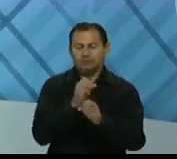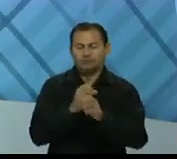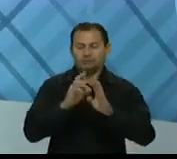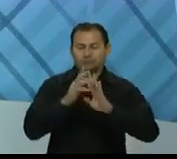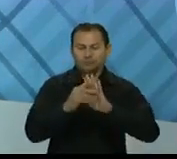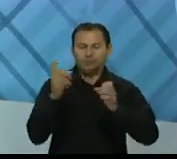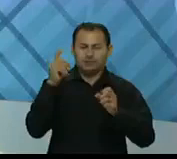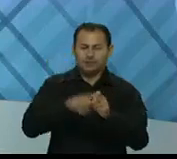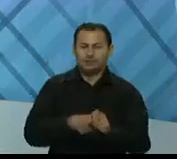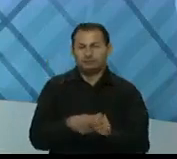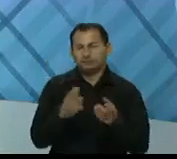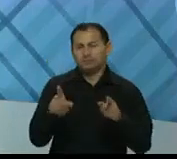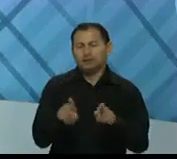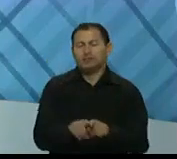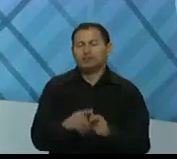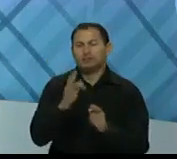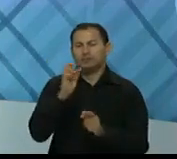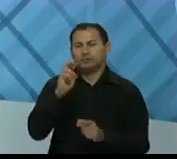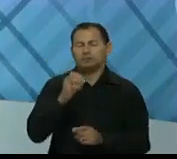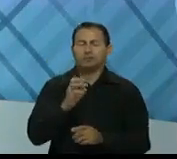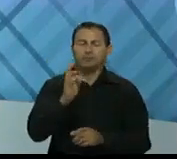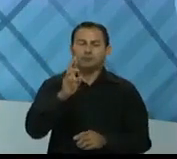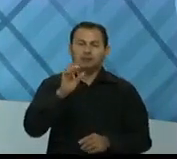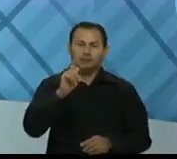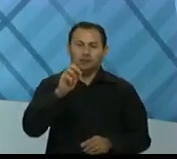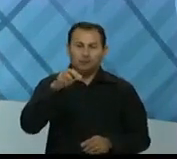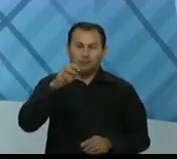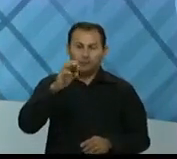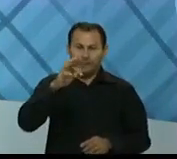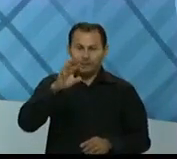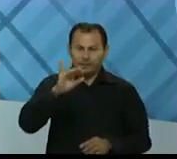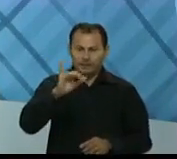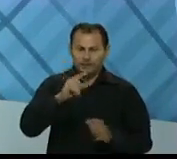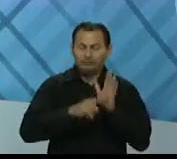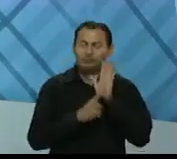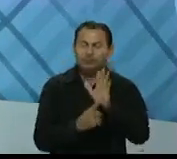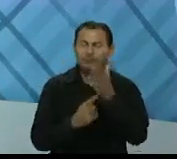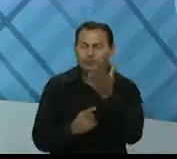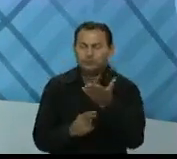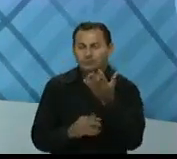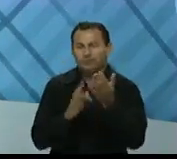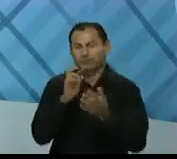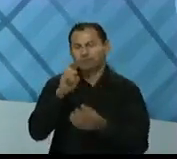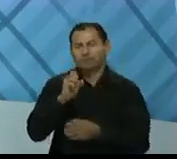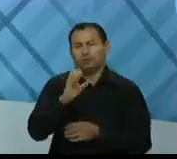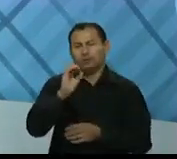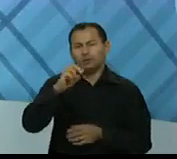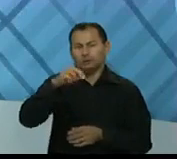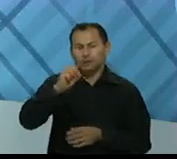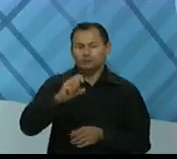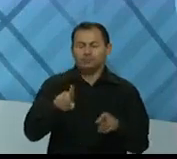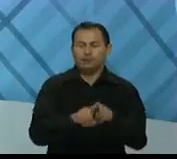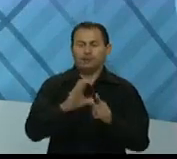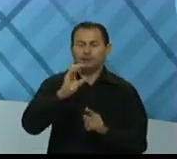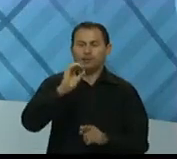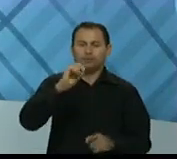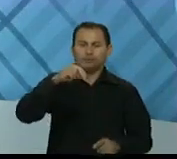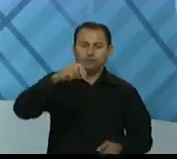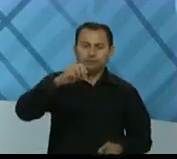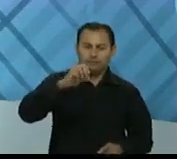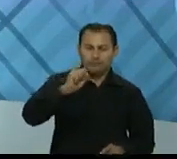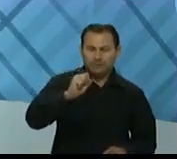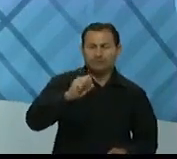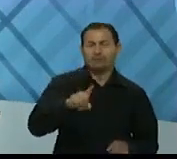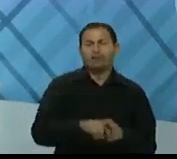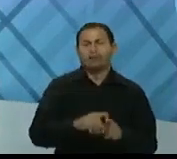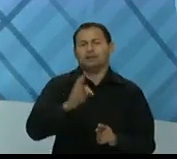diferencial integral 1, e até mesmo as funções trigonométricas. Mostrei a você a função seno, cosseno e tangente. Trouxe a você as